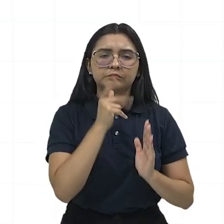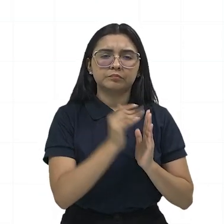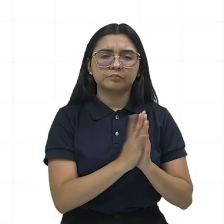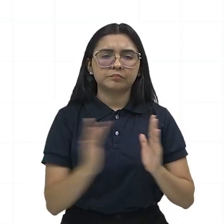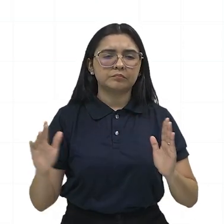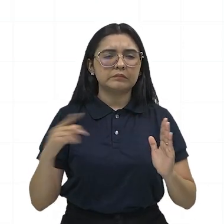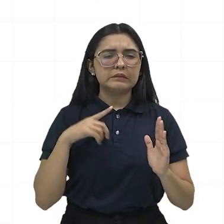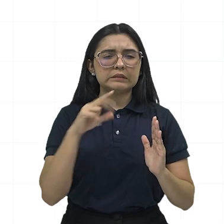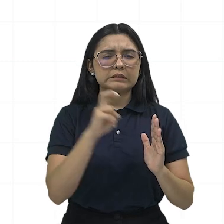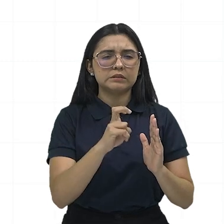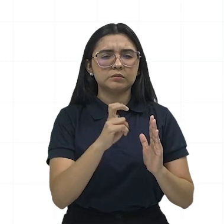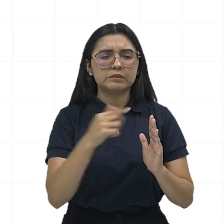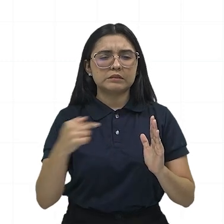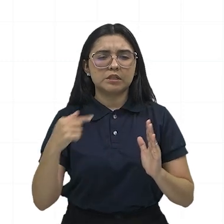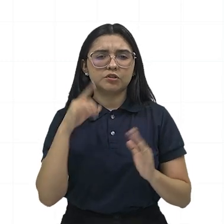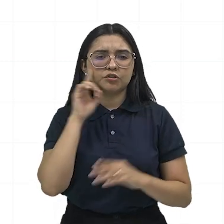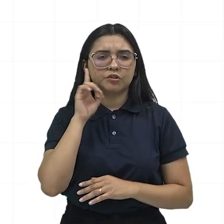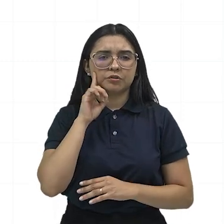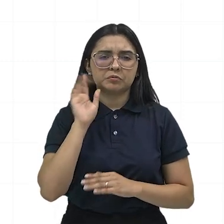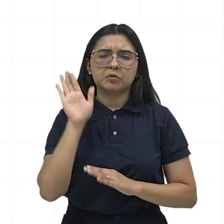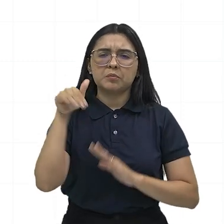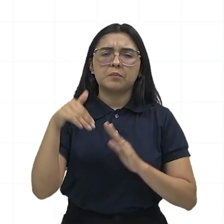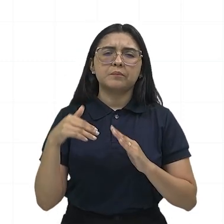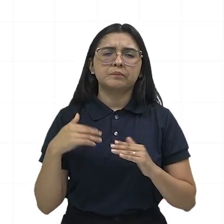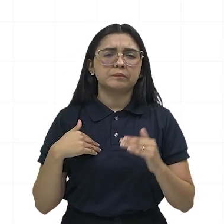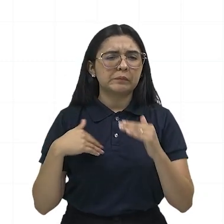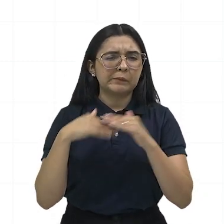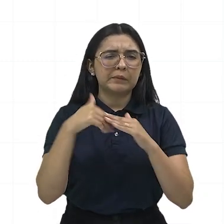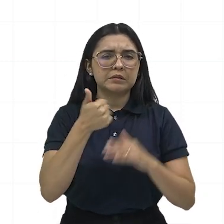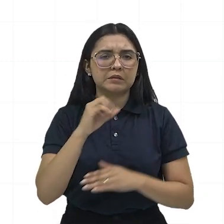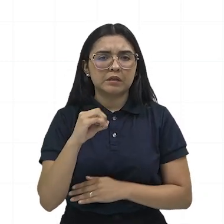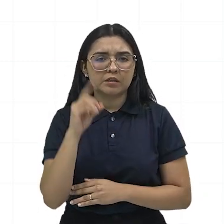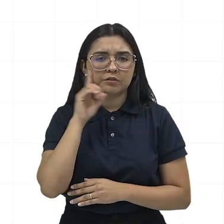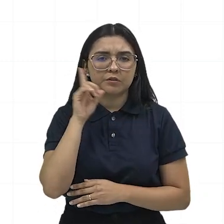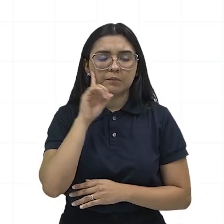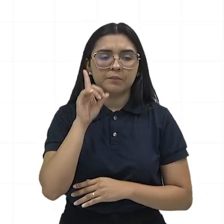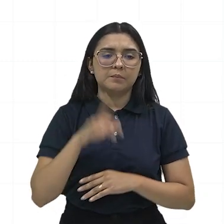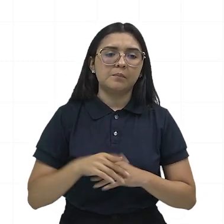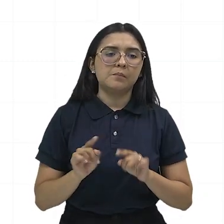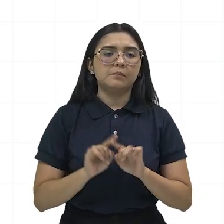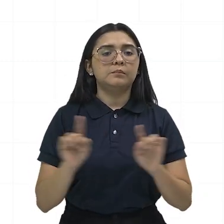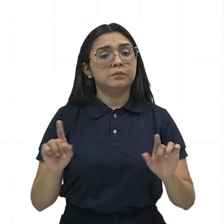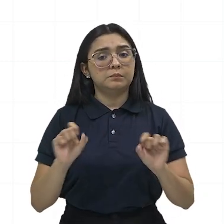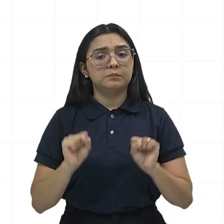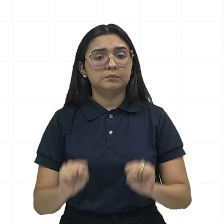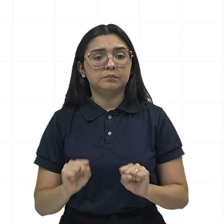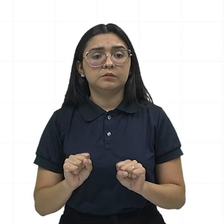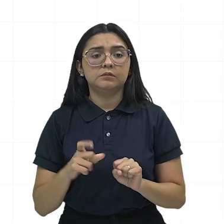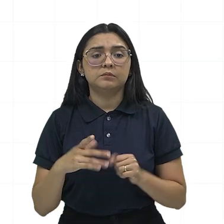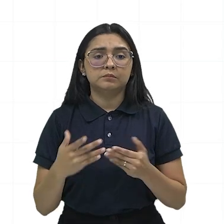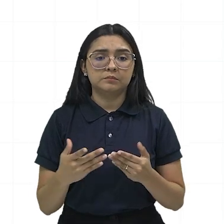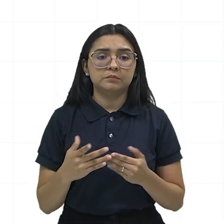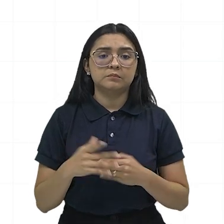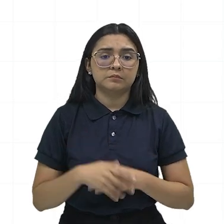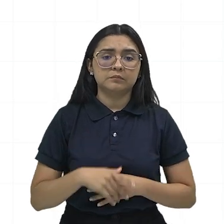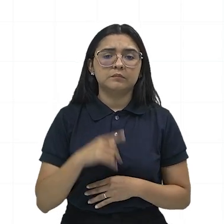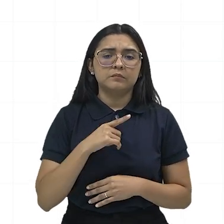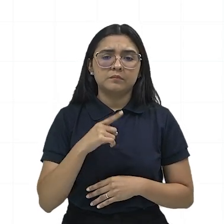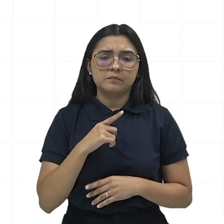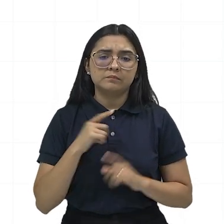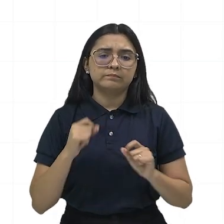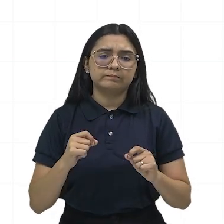7 dias, né, e no máximo 10 dias, mas o período de convalescência pode ser acompanhado de grande